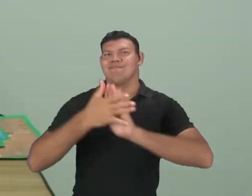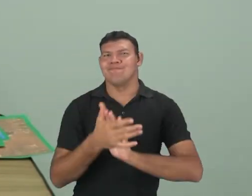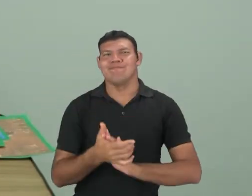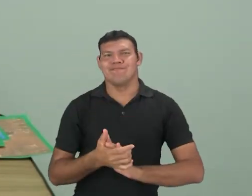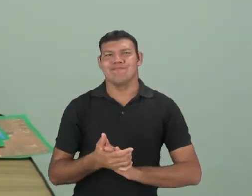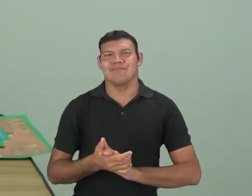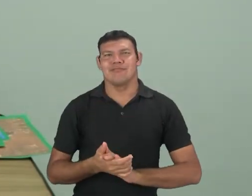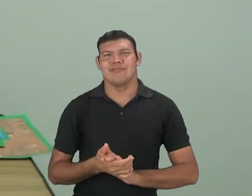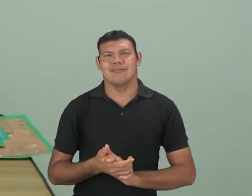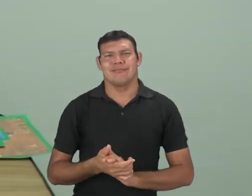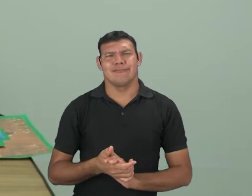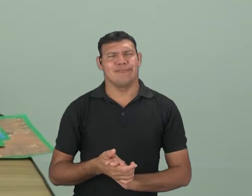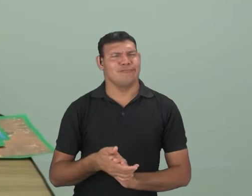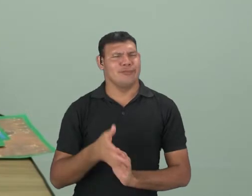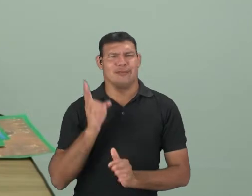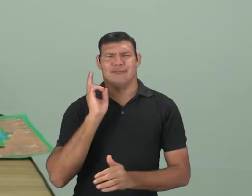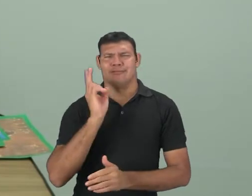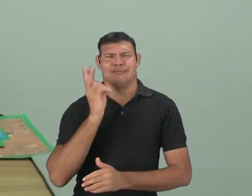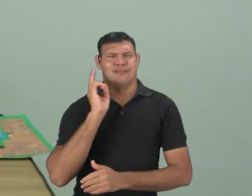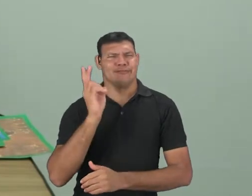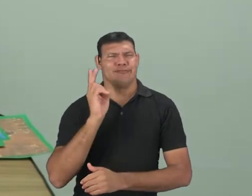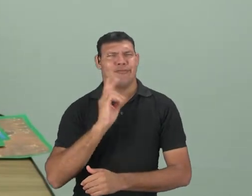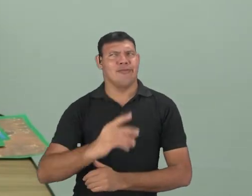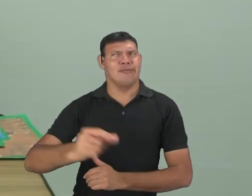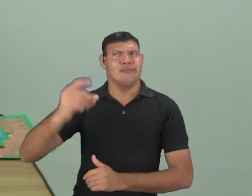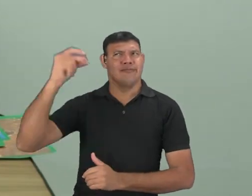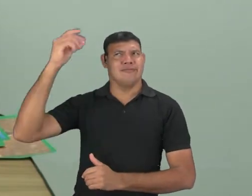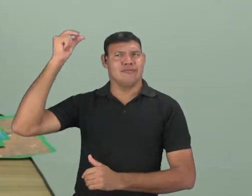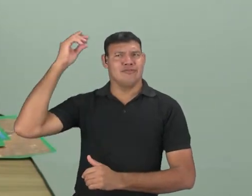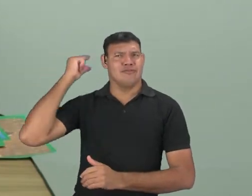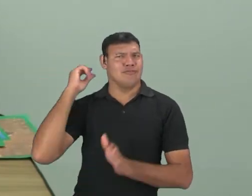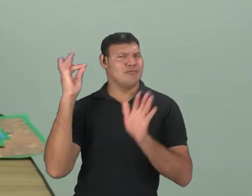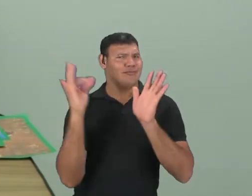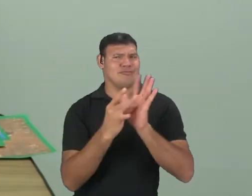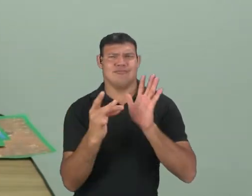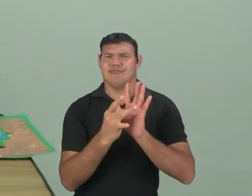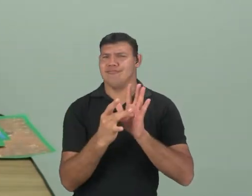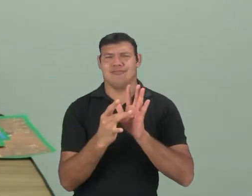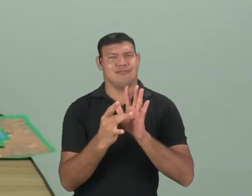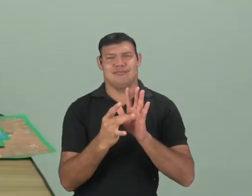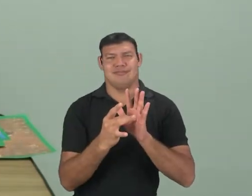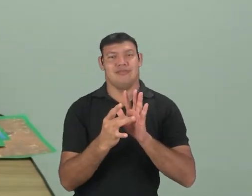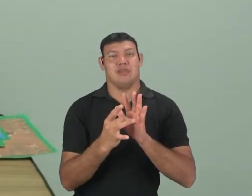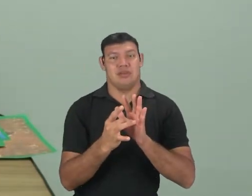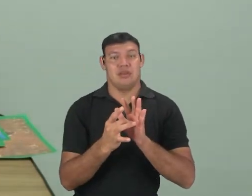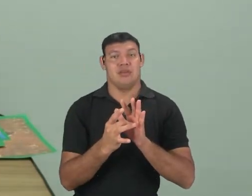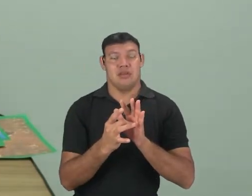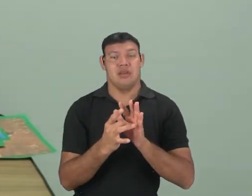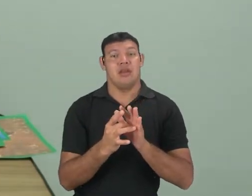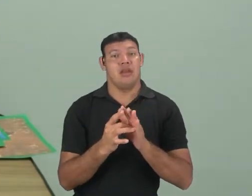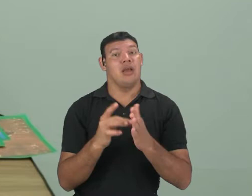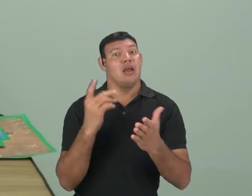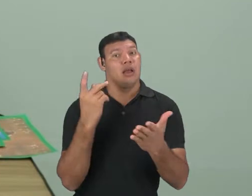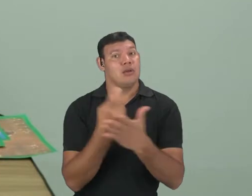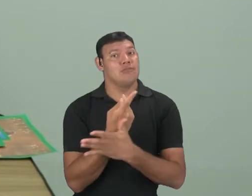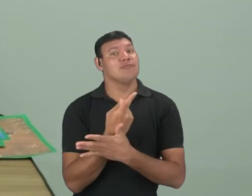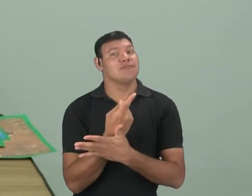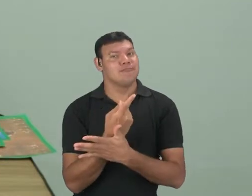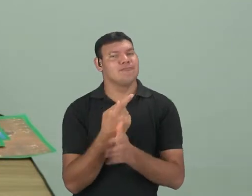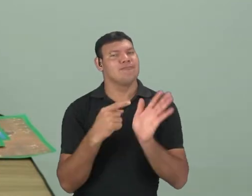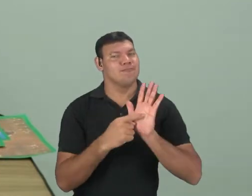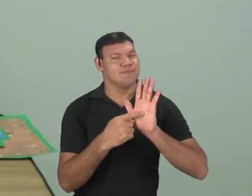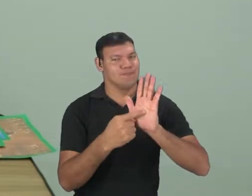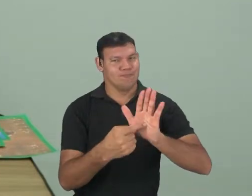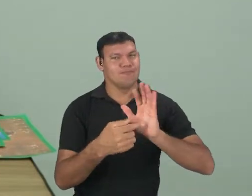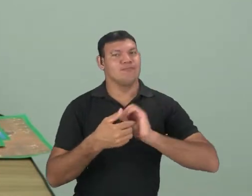mais, não é mais como foi na forma original. Um fato desse que eu quero mostrar para